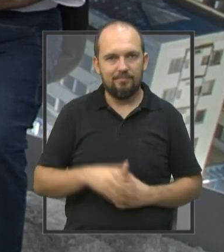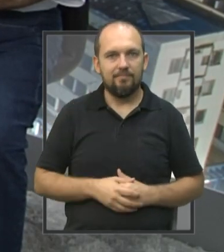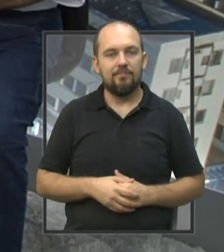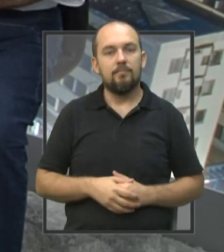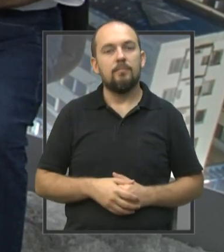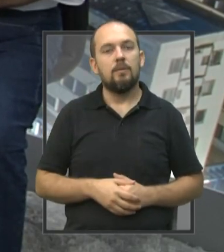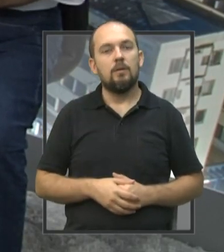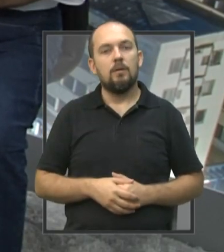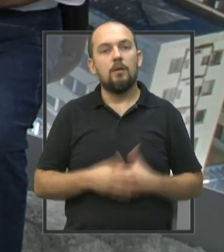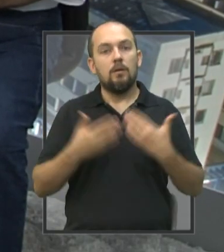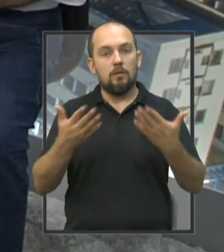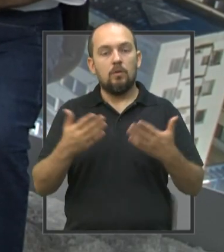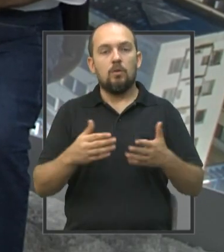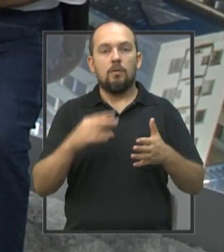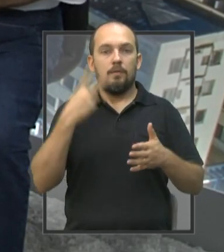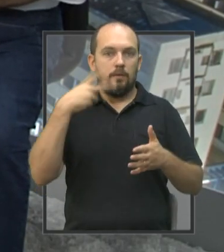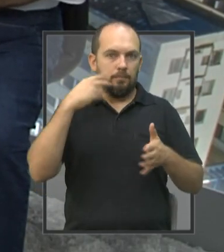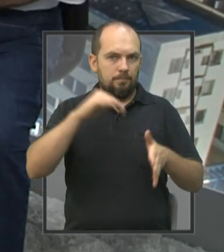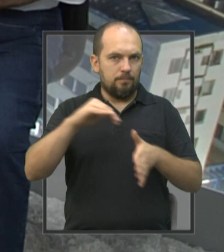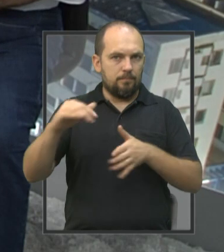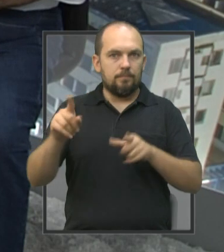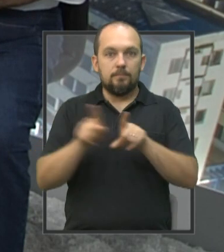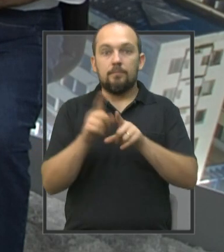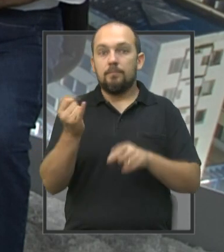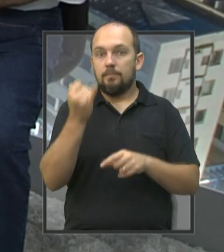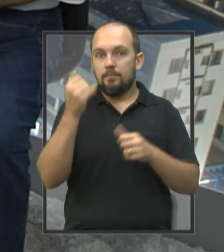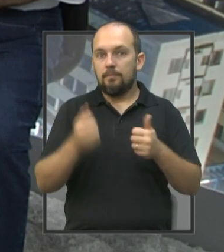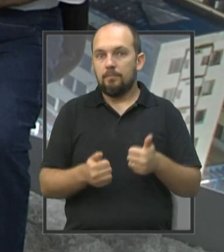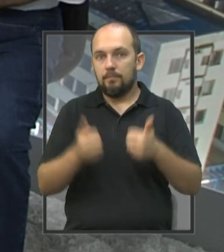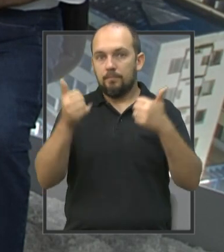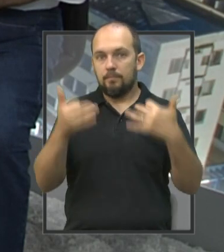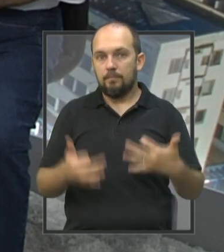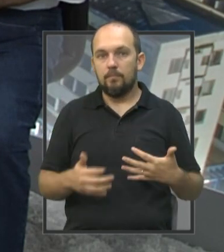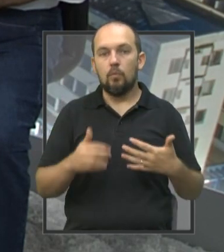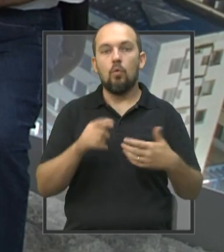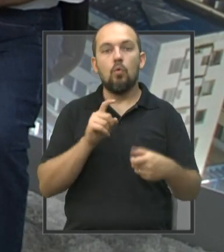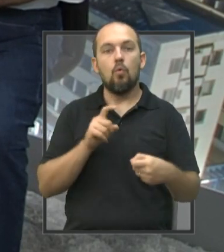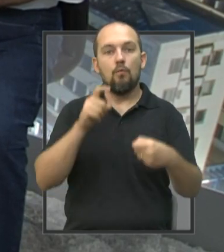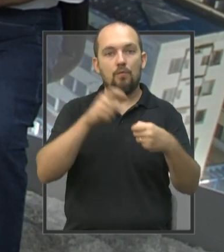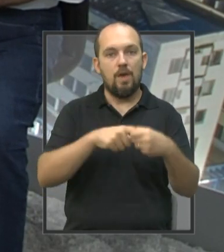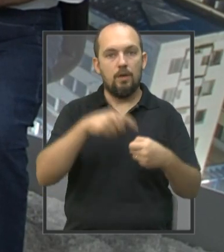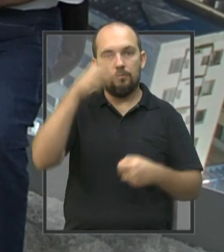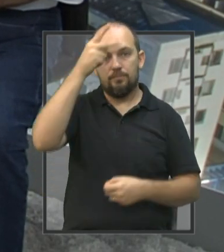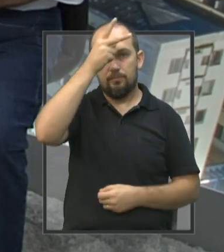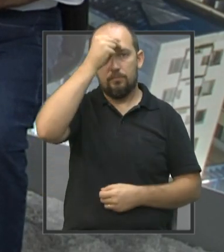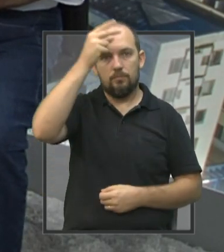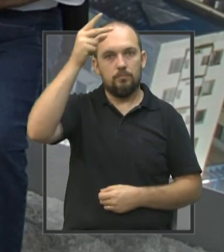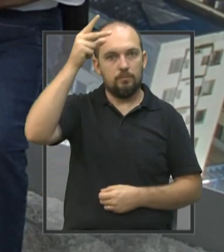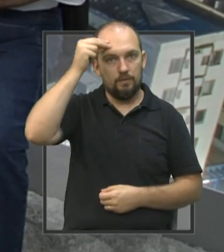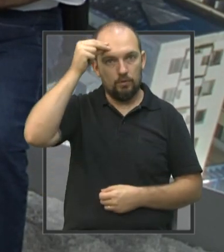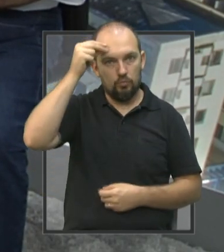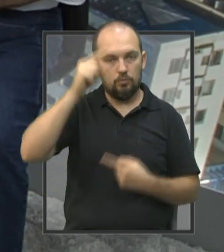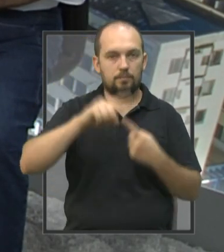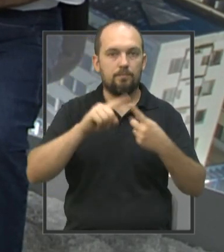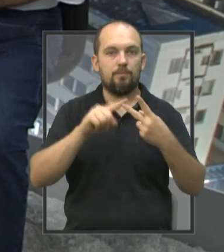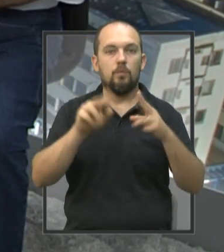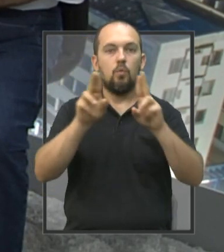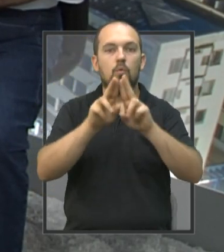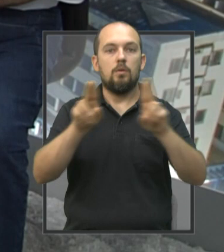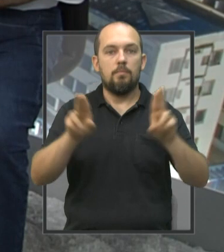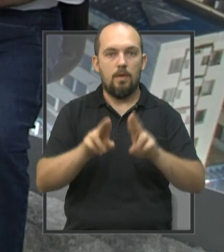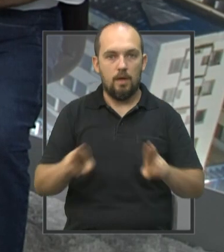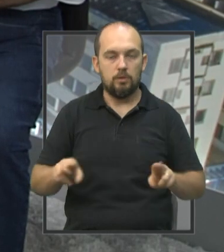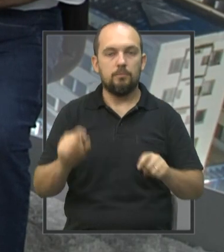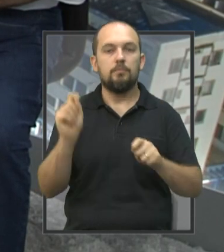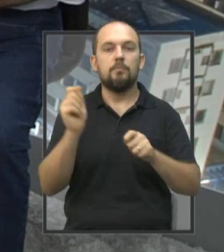cidade. Vereador, é importante também destacar um convênio que foi firmado entre a Prefeitura e a Unimed, já para a